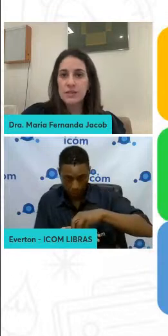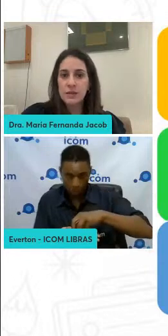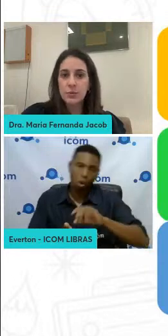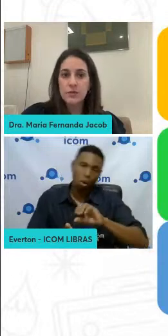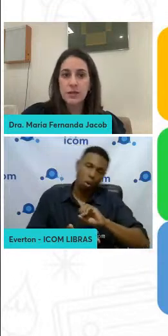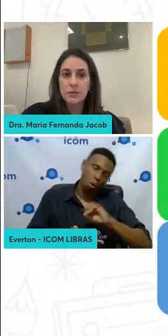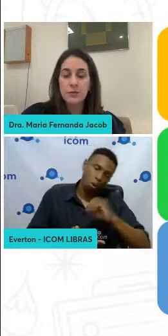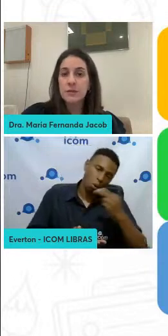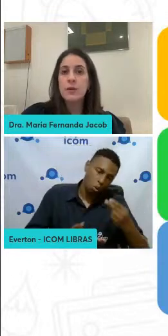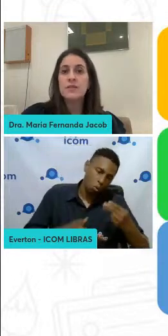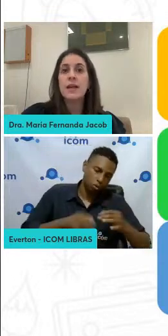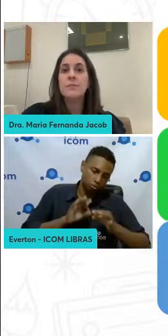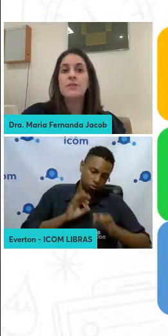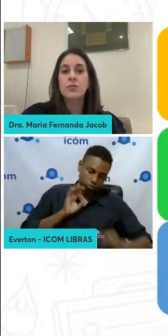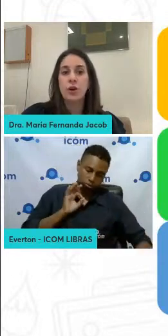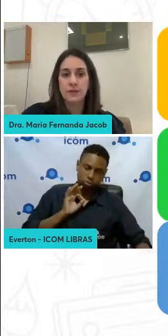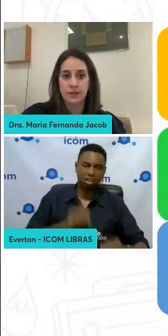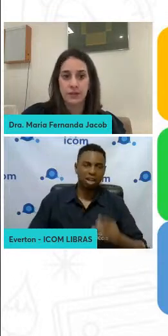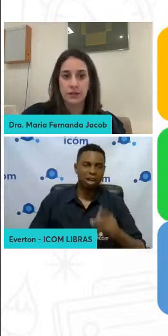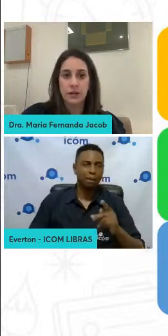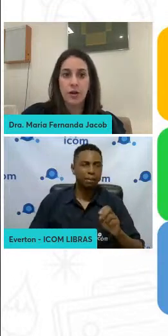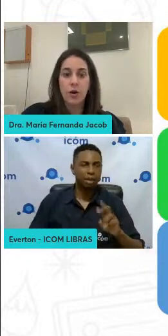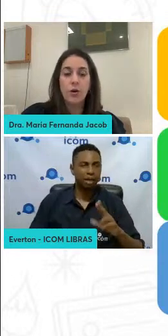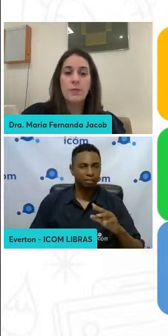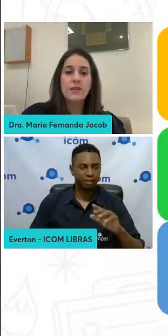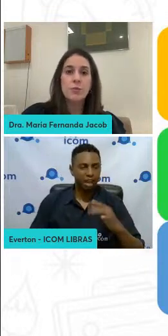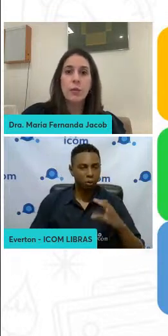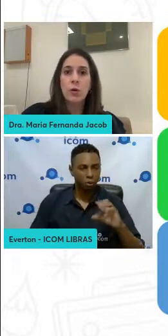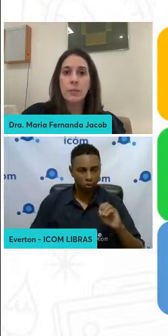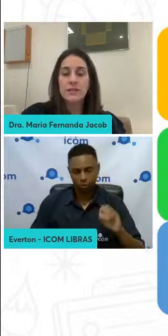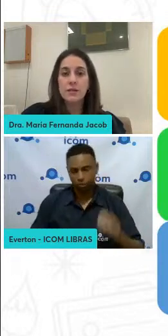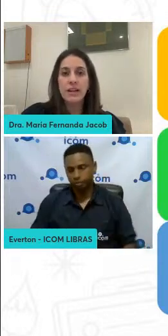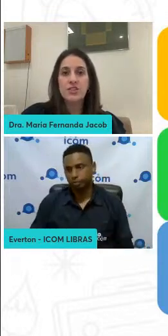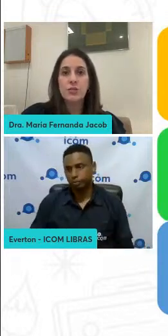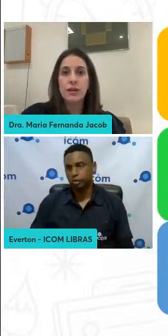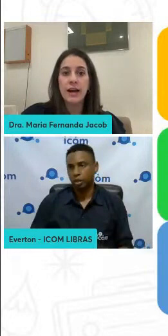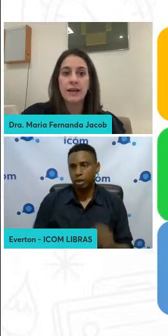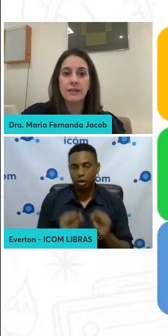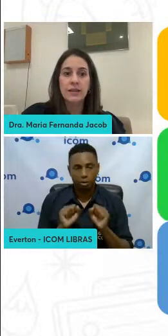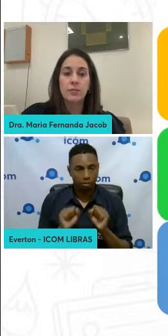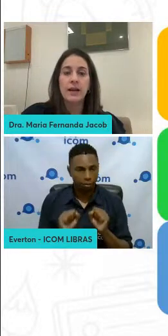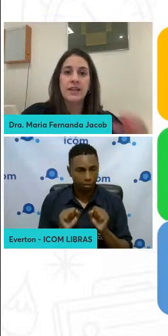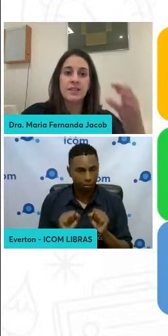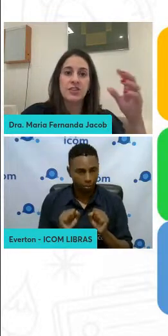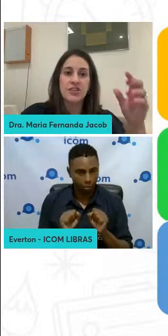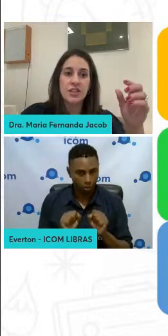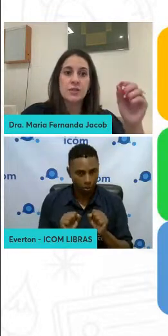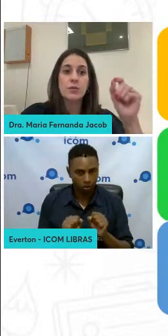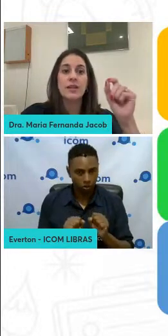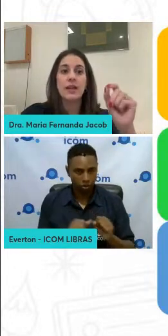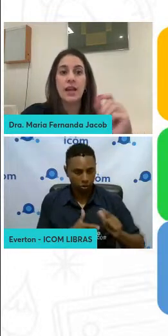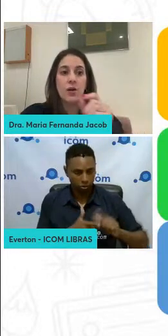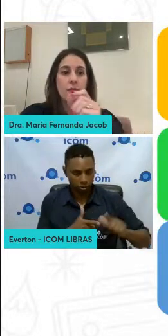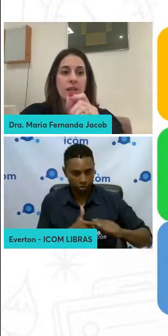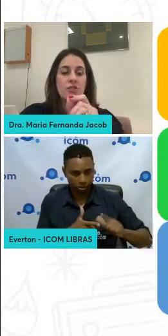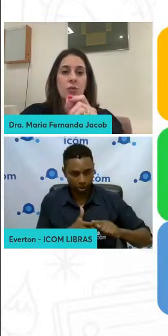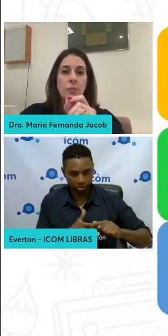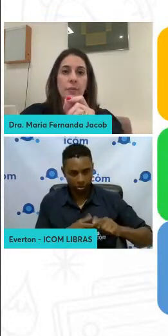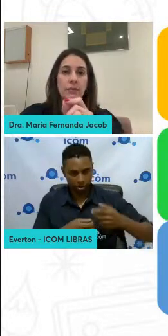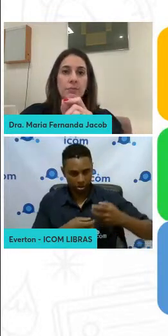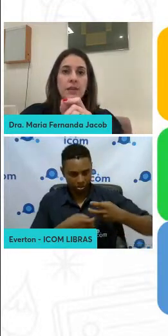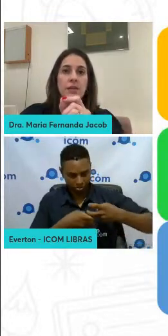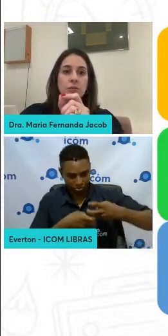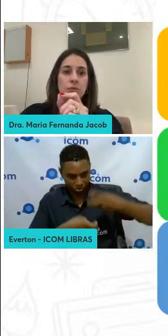Periférico, vou dar um exemplo simples, por exemplo, herpes zoster, ou mesmo uma compressão radicular, uma hérnia de disco que